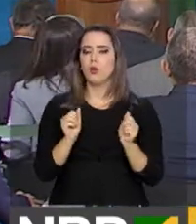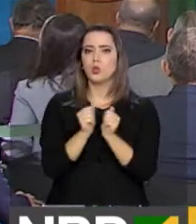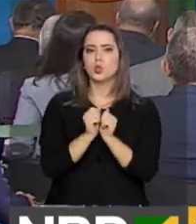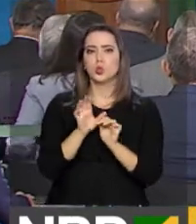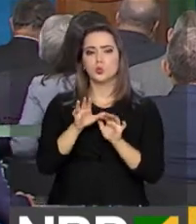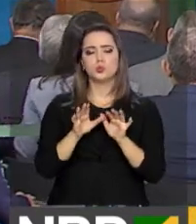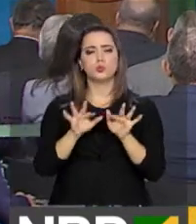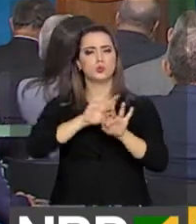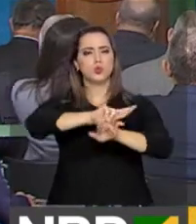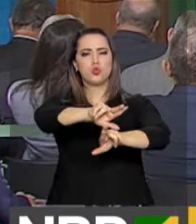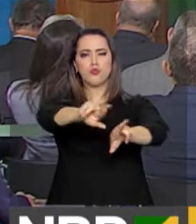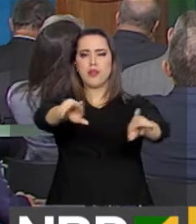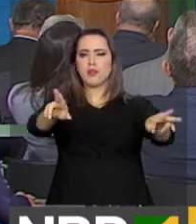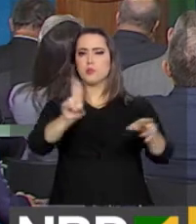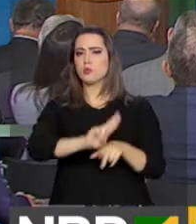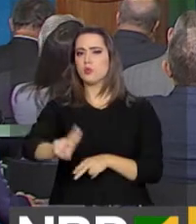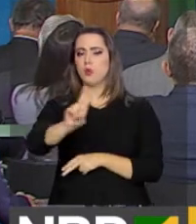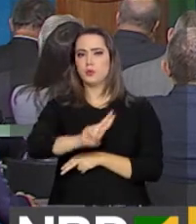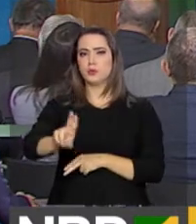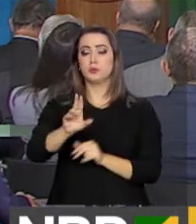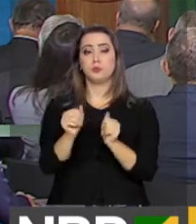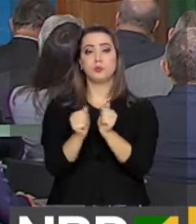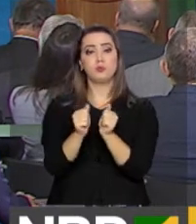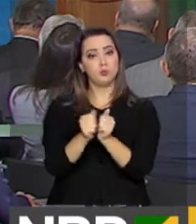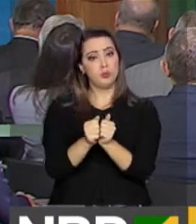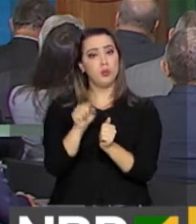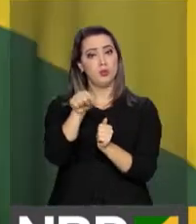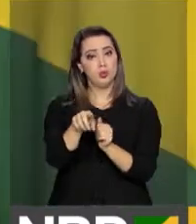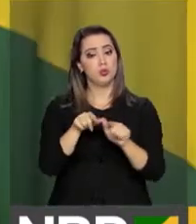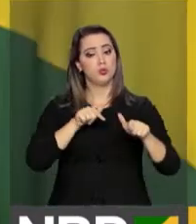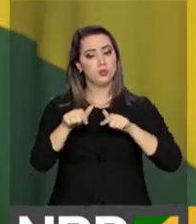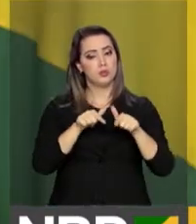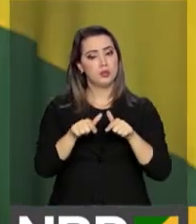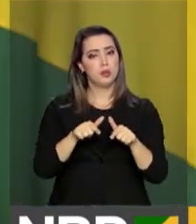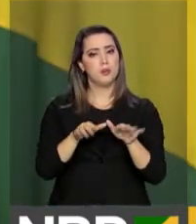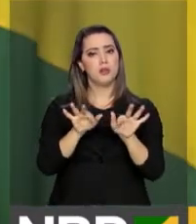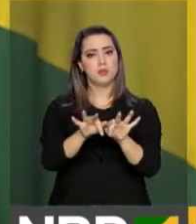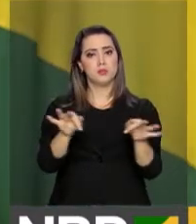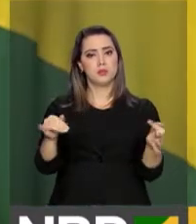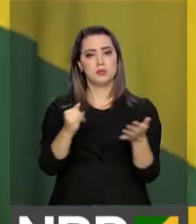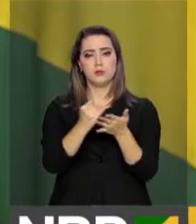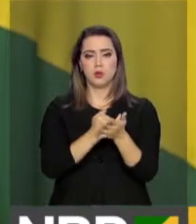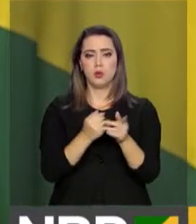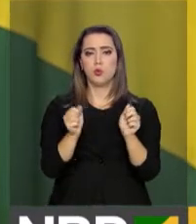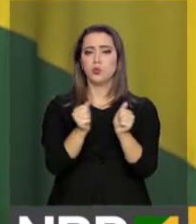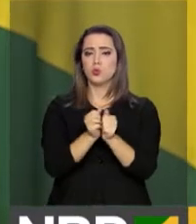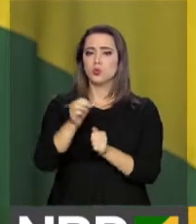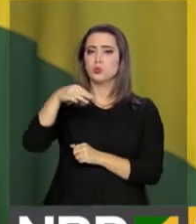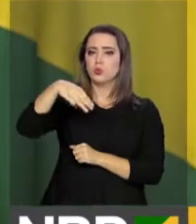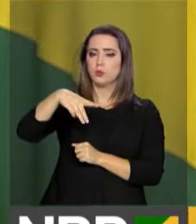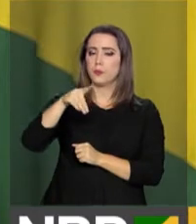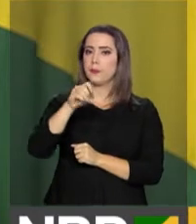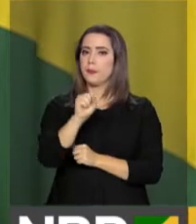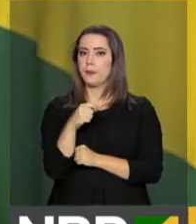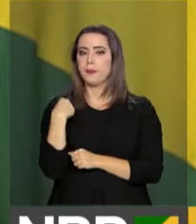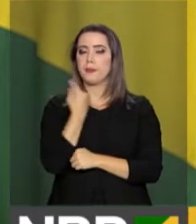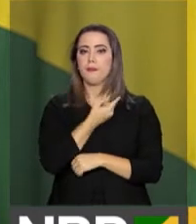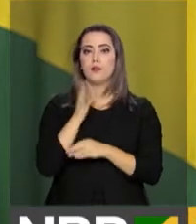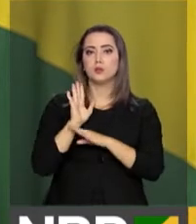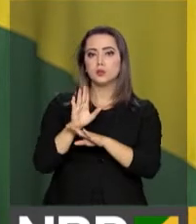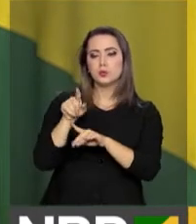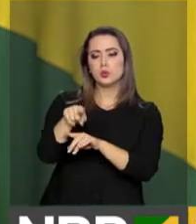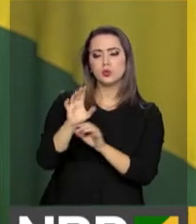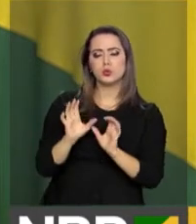afif e outros tantos que trabalham nessa área também o desenvolvimento social nós temos prestigiado as micro e